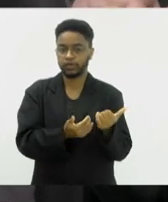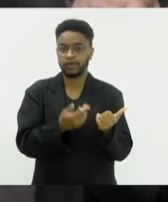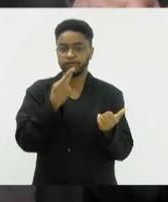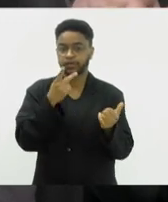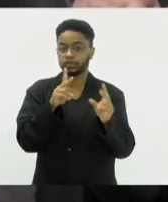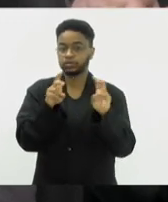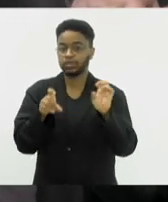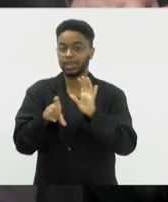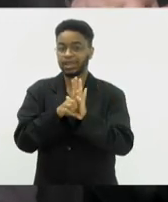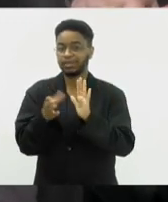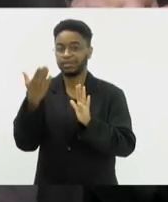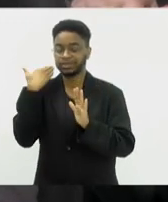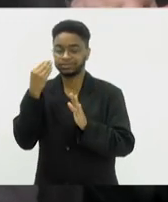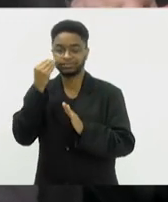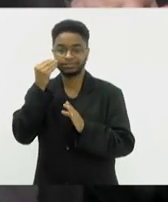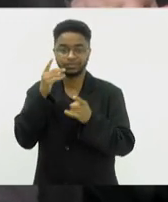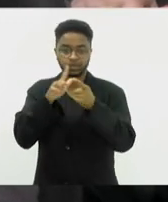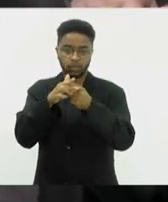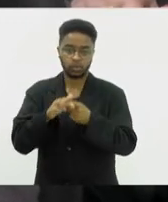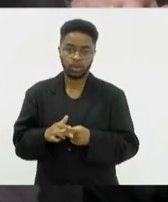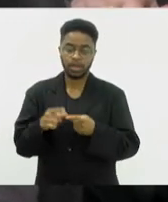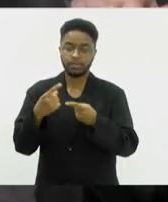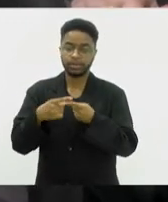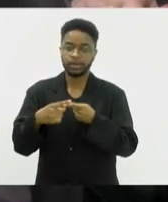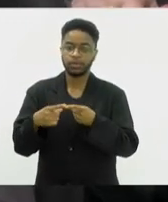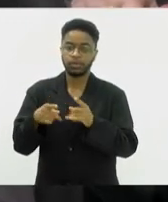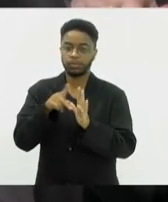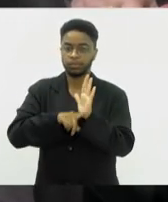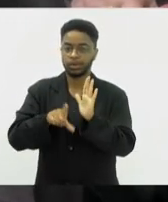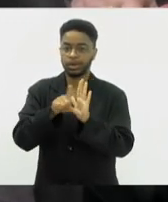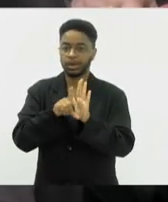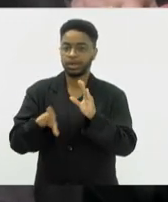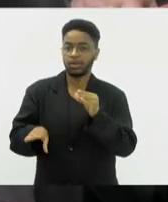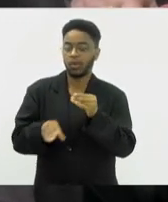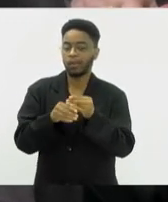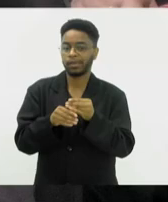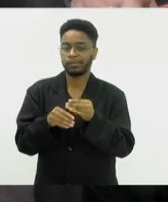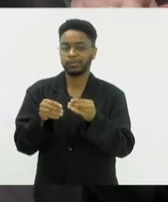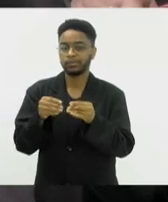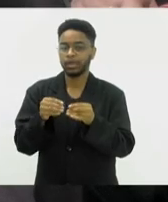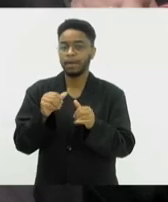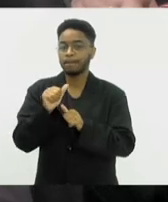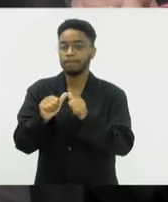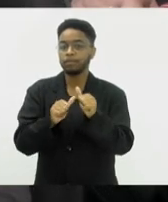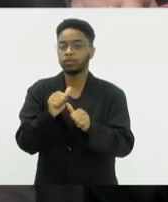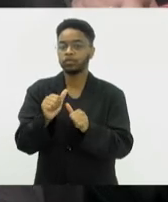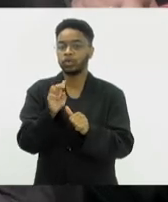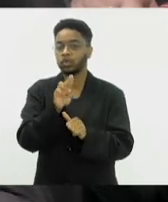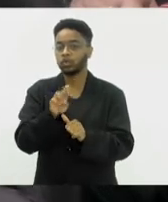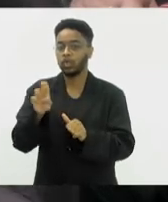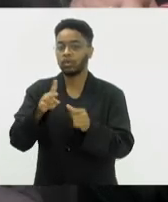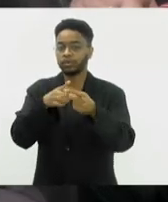Isso é só para acertar. Esse projeto de lei complementar, ele acerta as nomenclaturas.